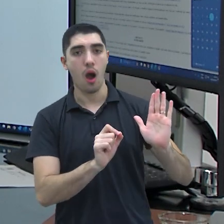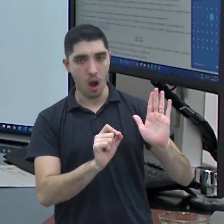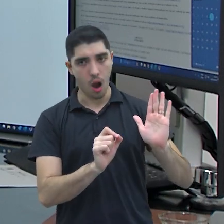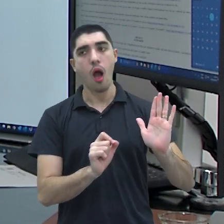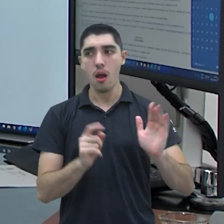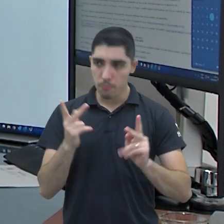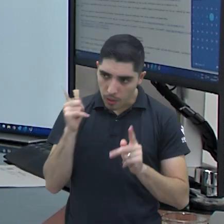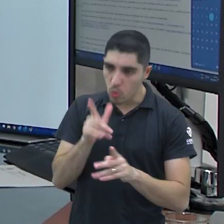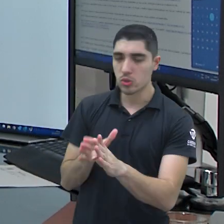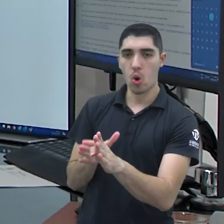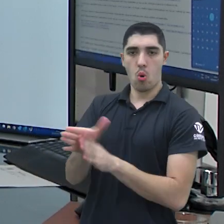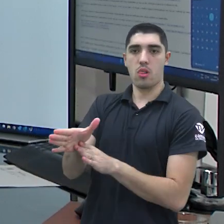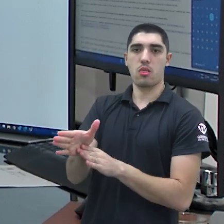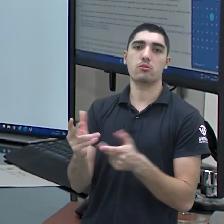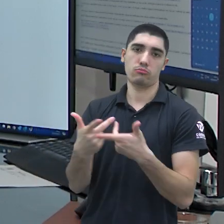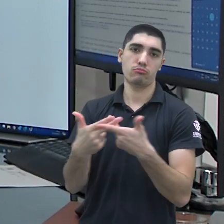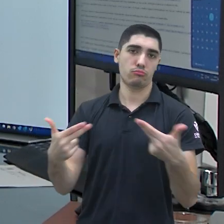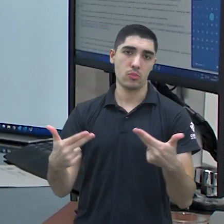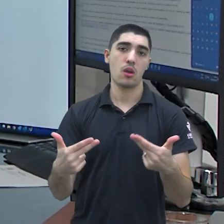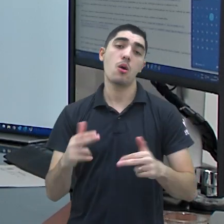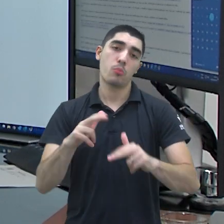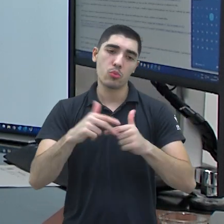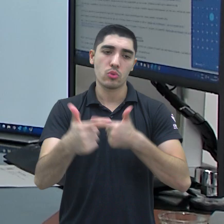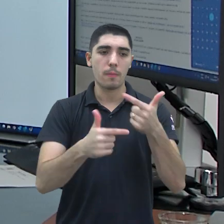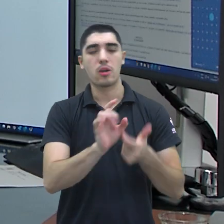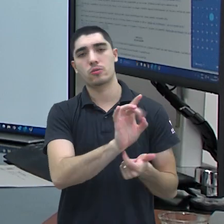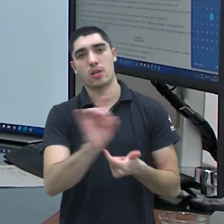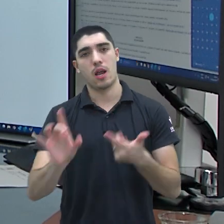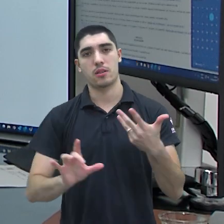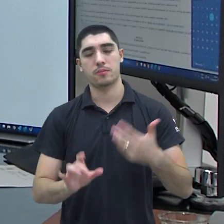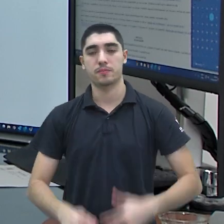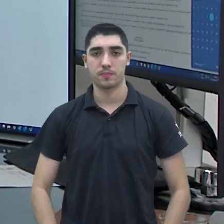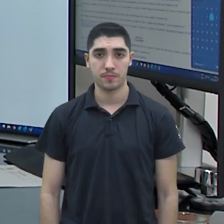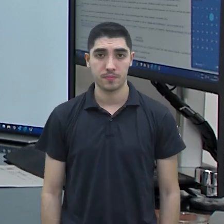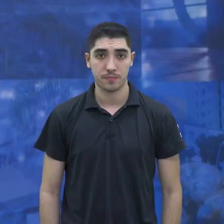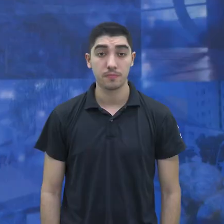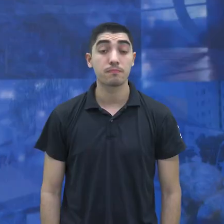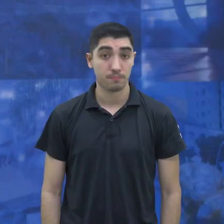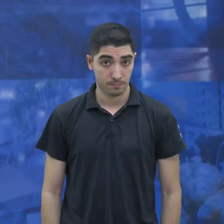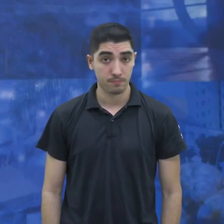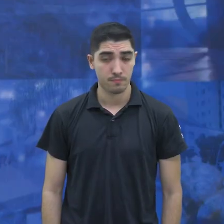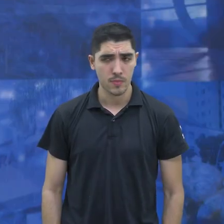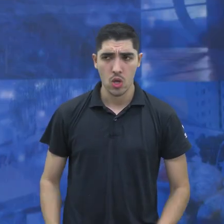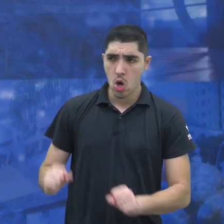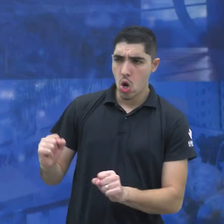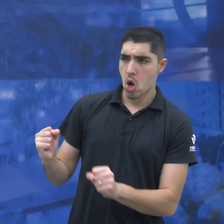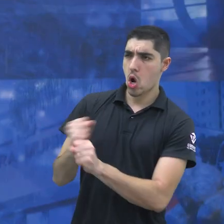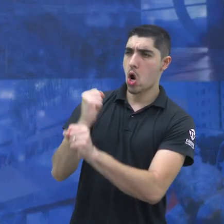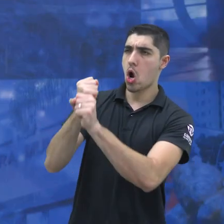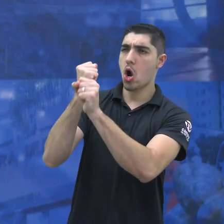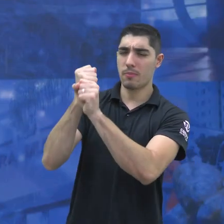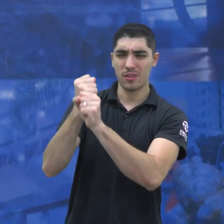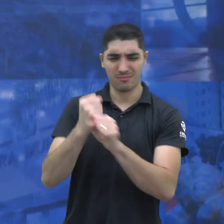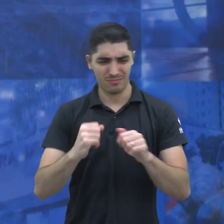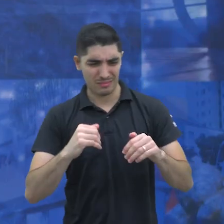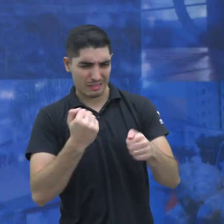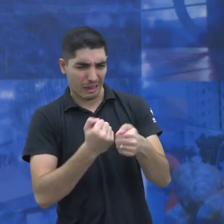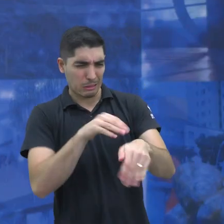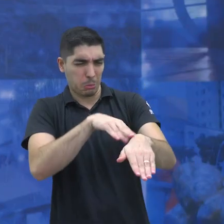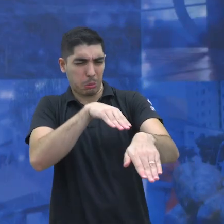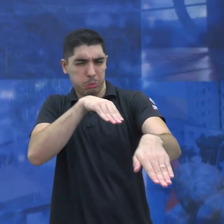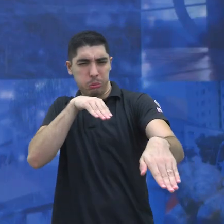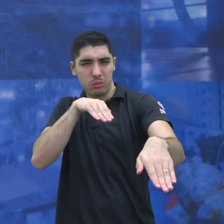regimento interno no nosso dia a dia, na atividade que é feita pelos servidores e pelos parlamentares. Obra e trânsito é quase sinônimo